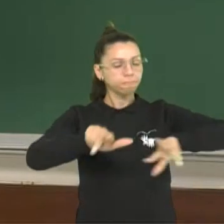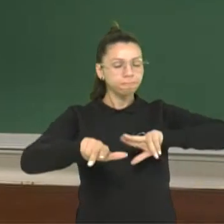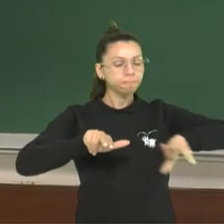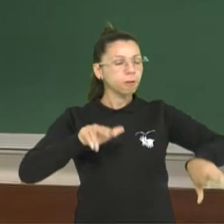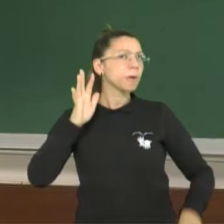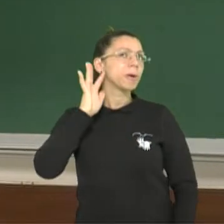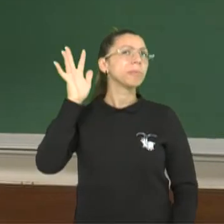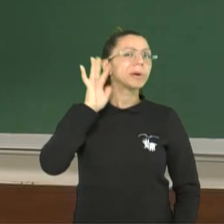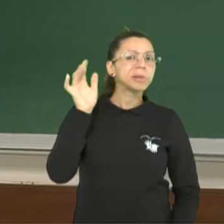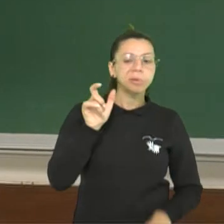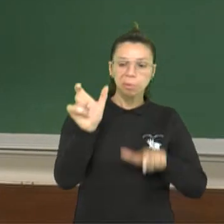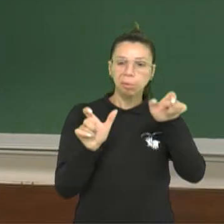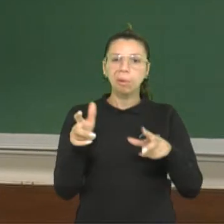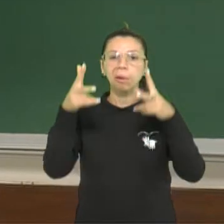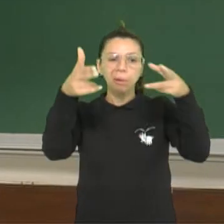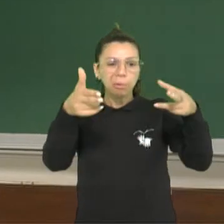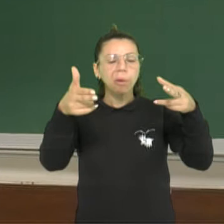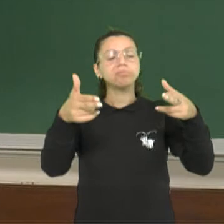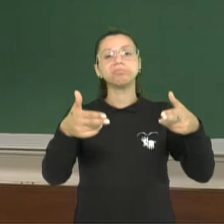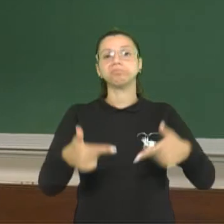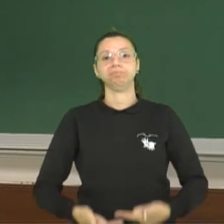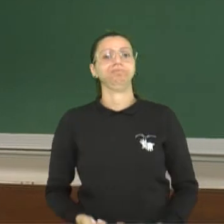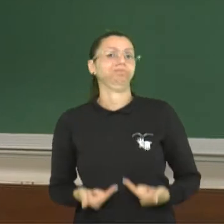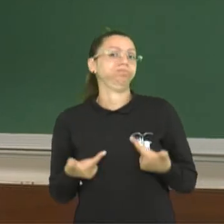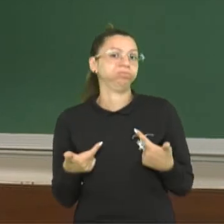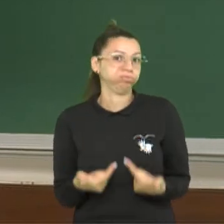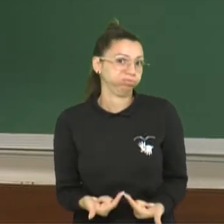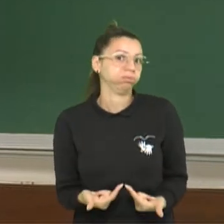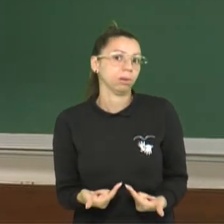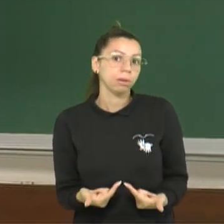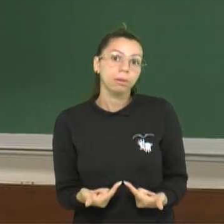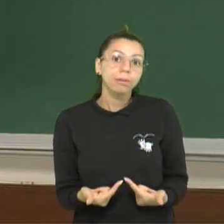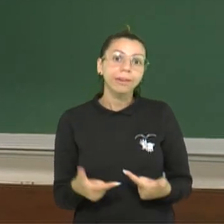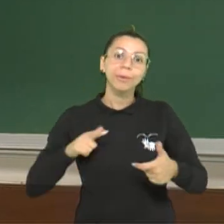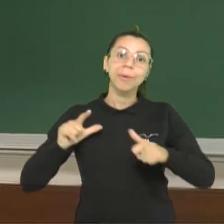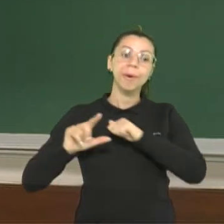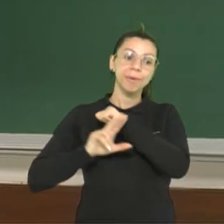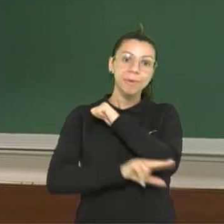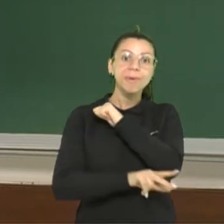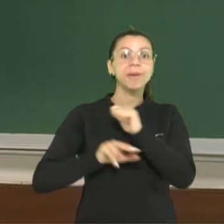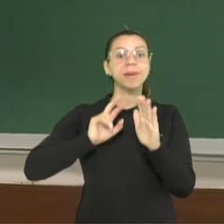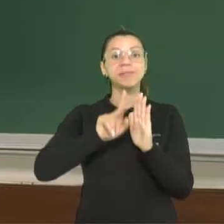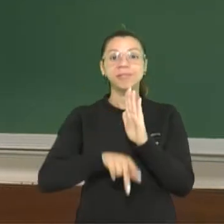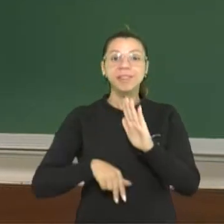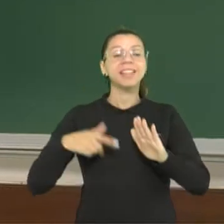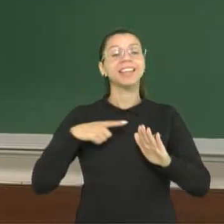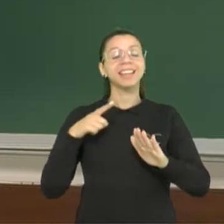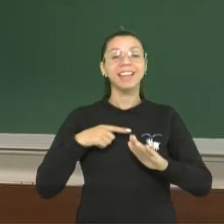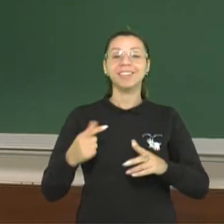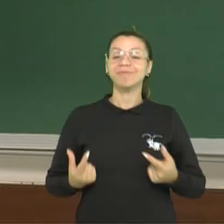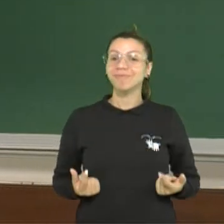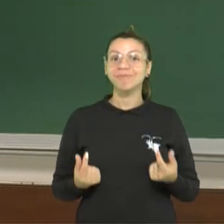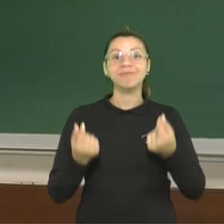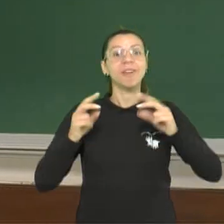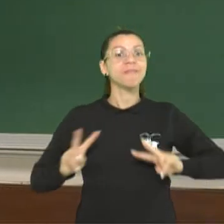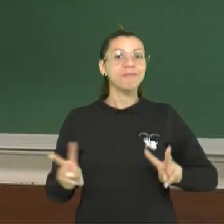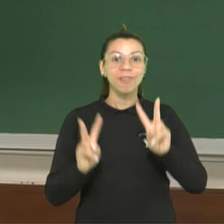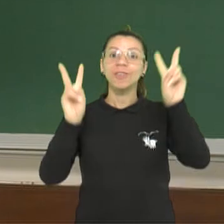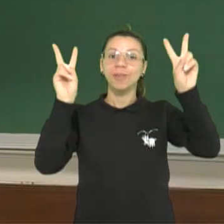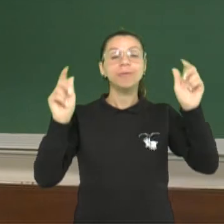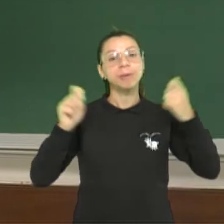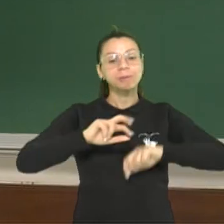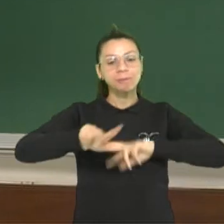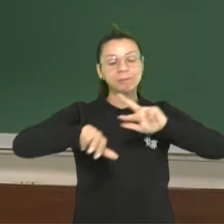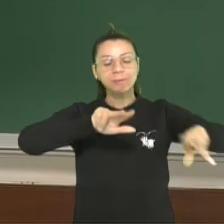iguais. Que chato que seria, né? Que coisa entediante, né? A diversidade, a diferença é o que nos enriquece.